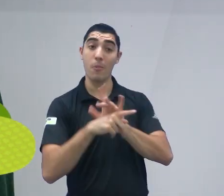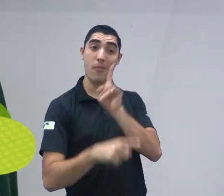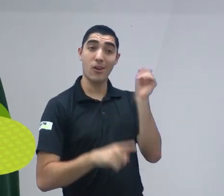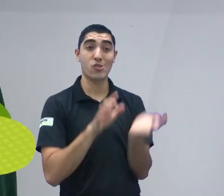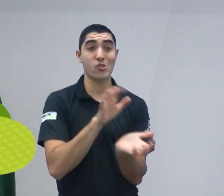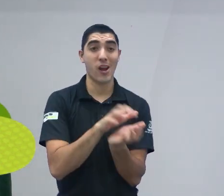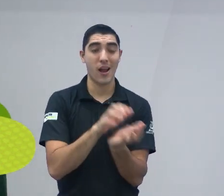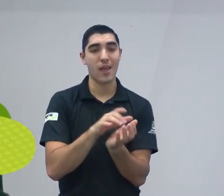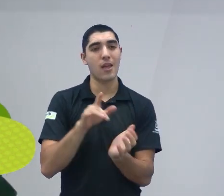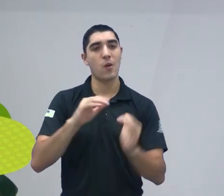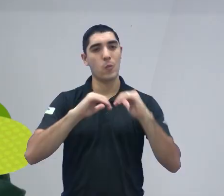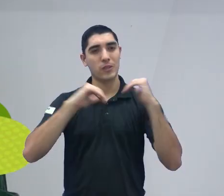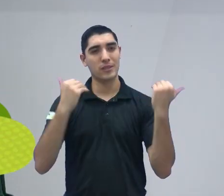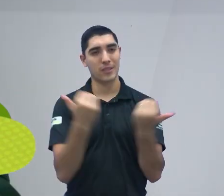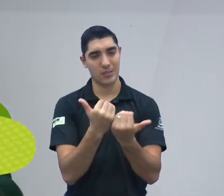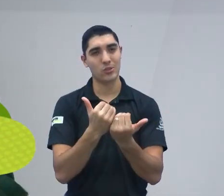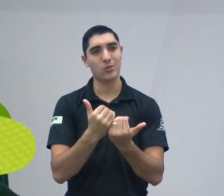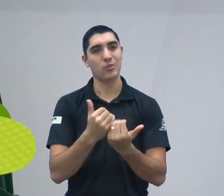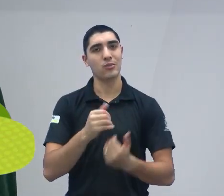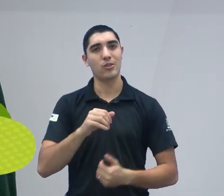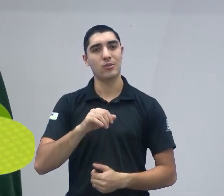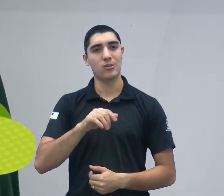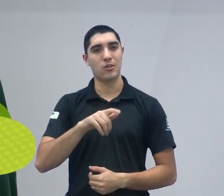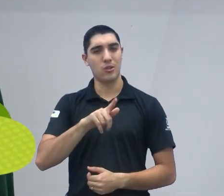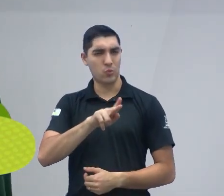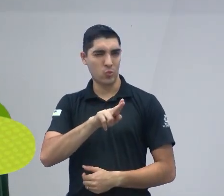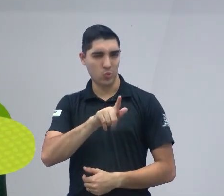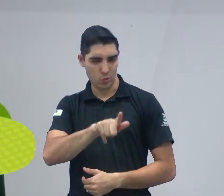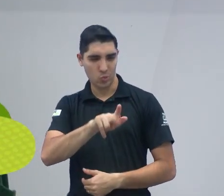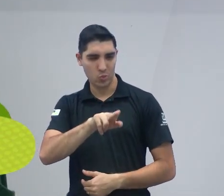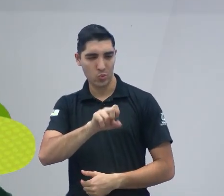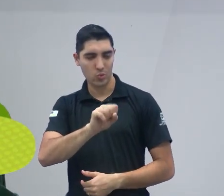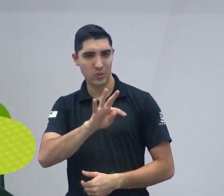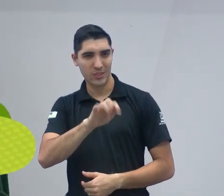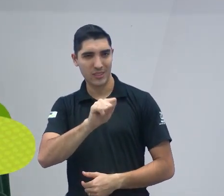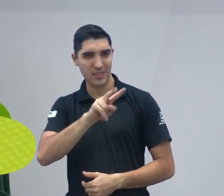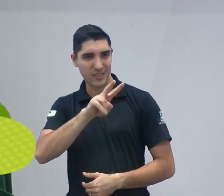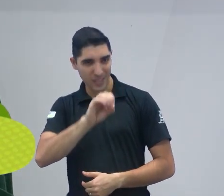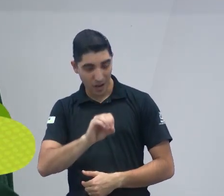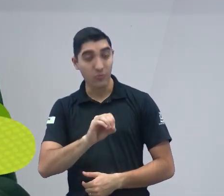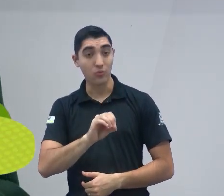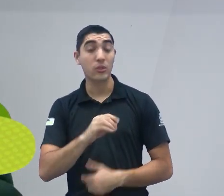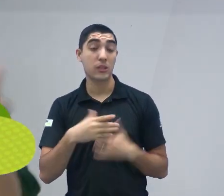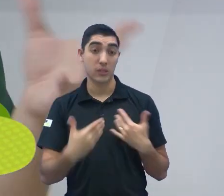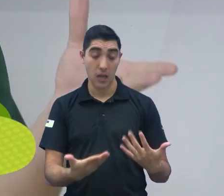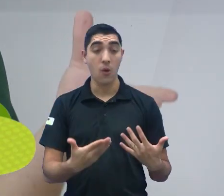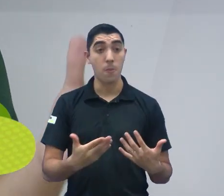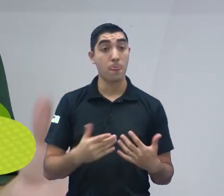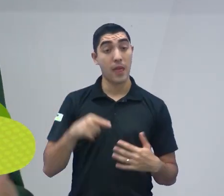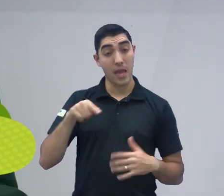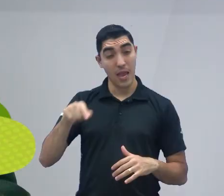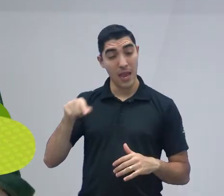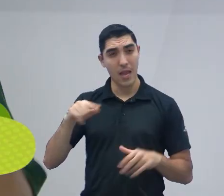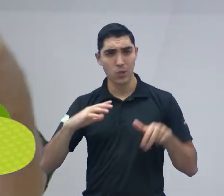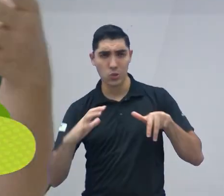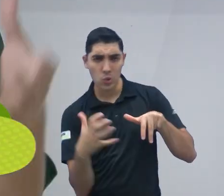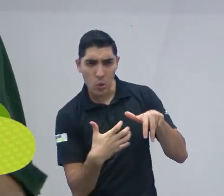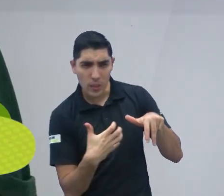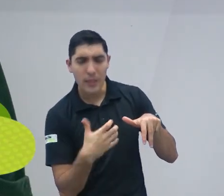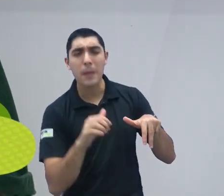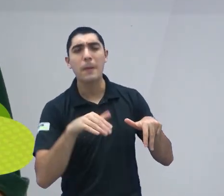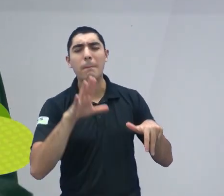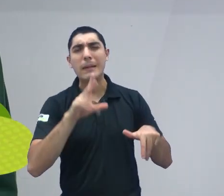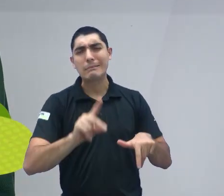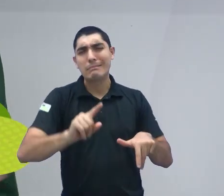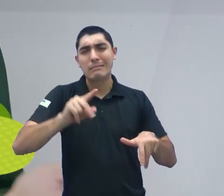Stavros Papadopoulos, que agora virou estádio, agora não, já tem um tempo, né? Estádio do Cambuzano. Então o Joseense, que é o time mais nômade. Quem é mais nômade? O Osasco,